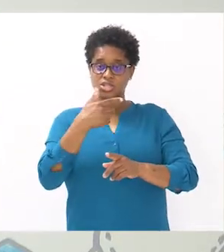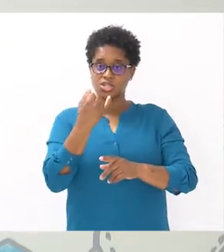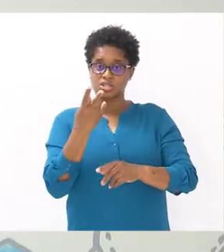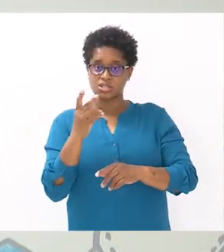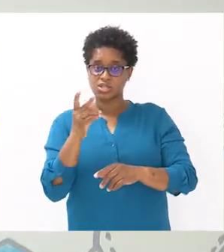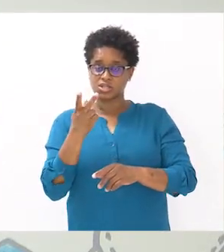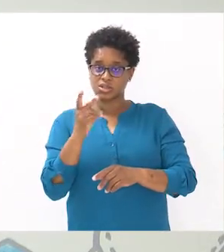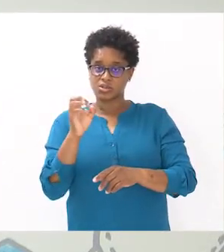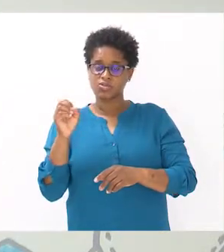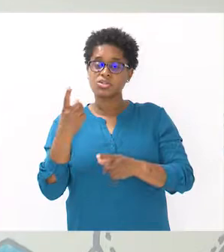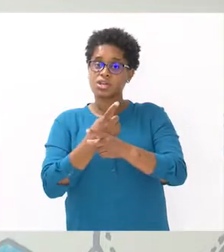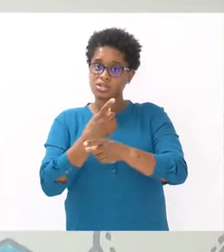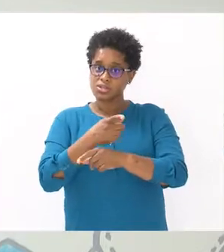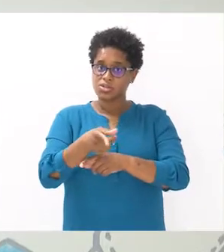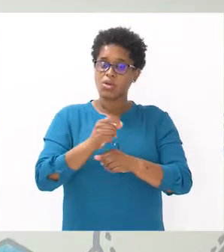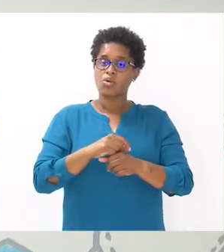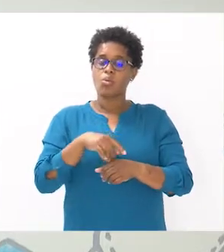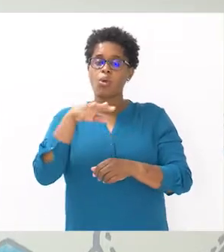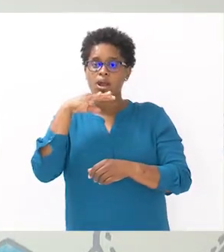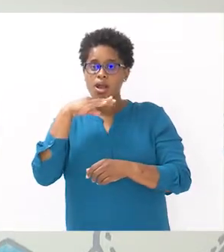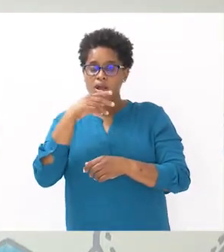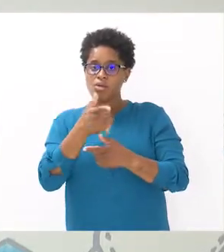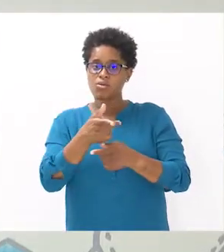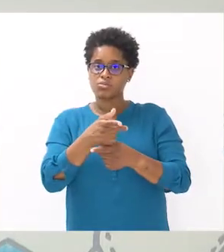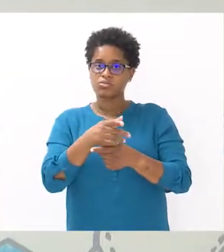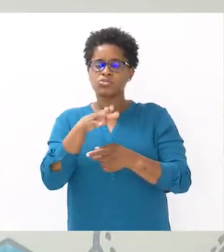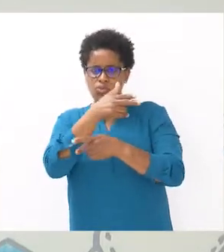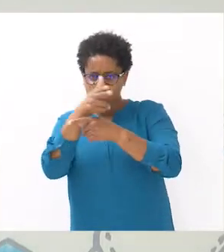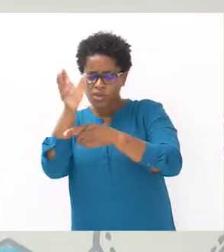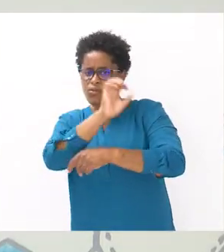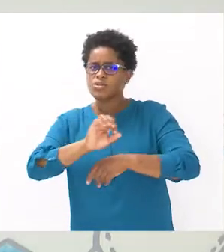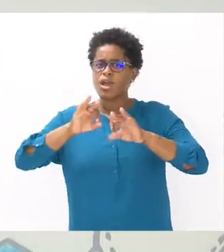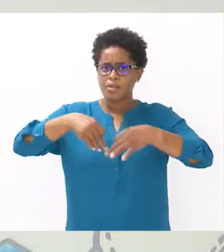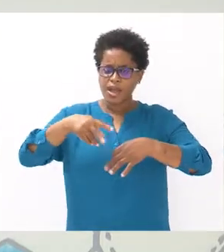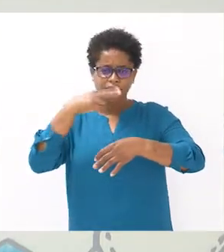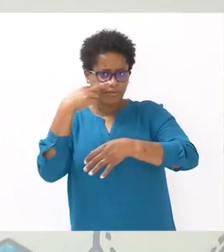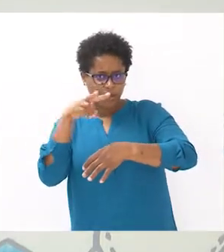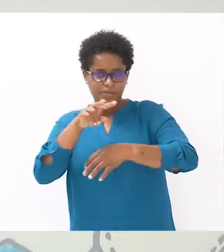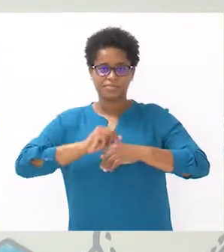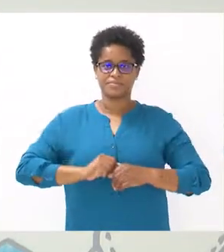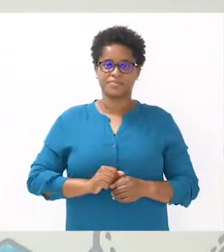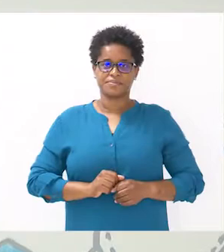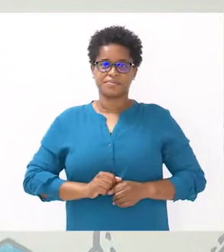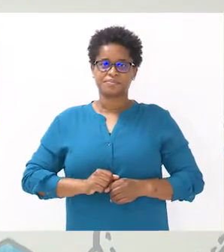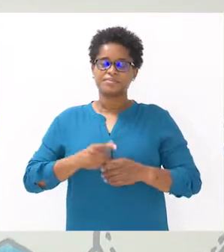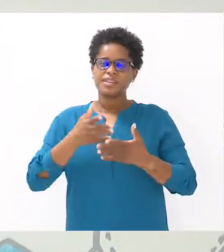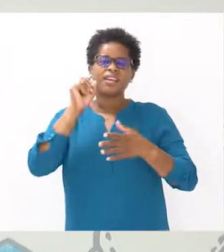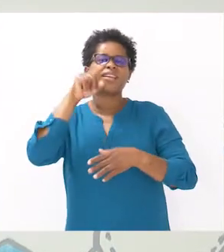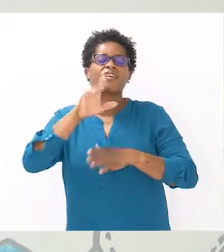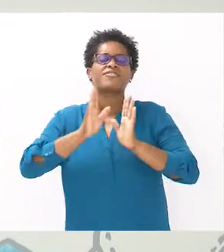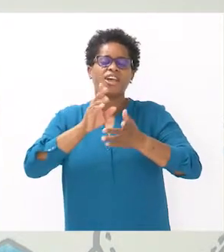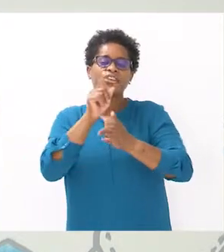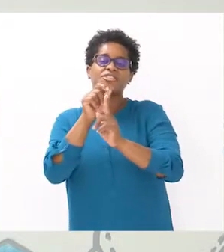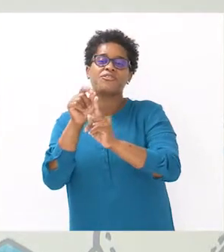que caracteriza o cão do vídeo que vocês acabaram de assistir. Quem já